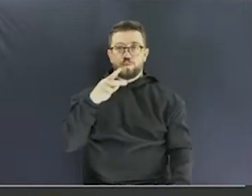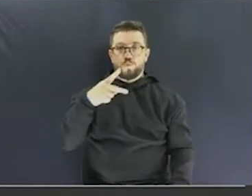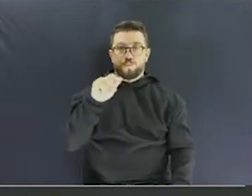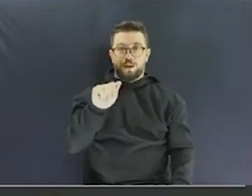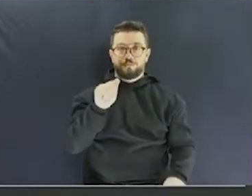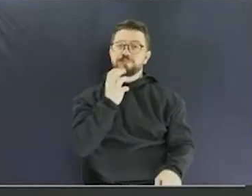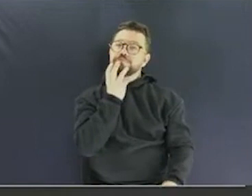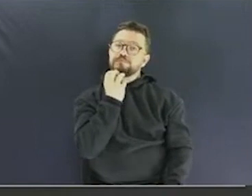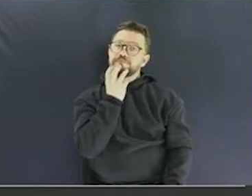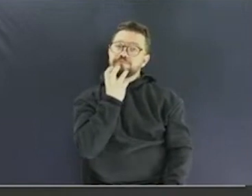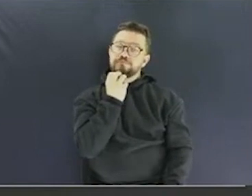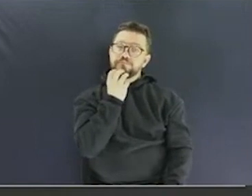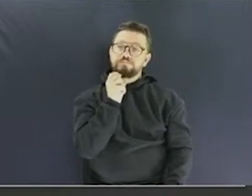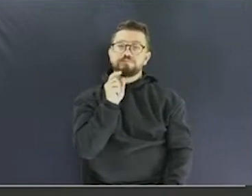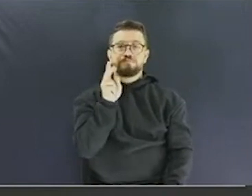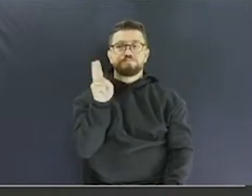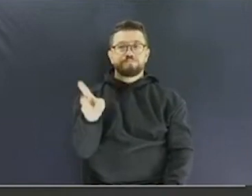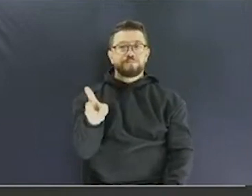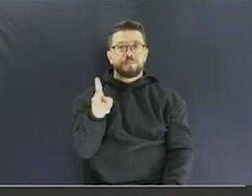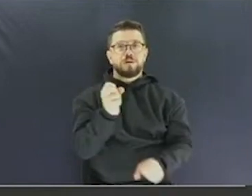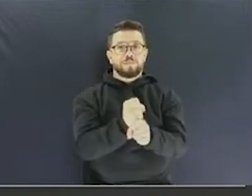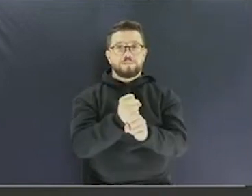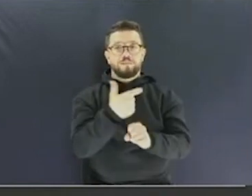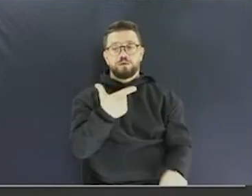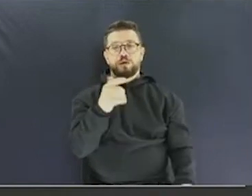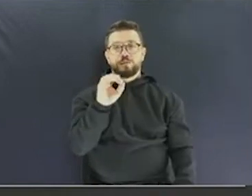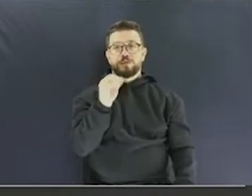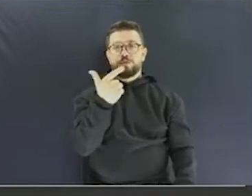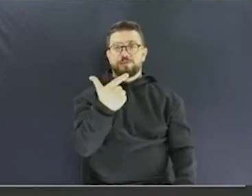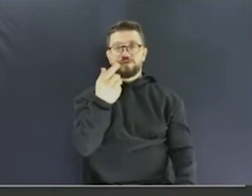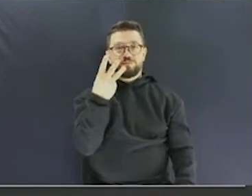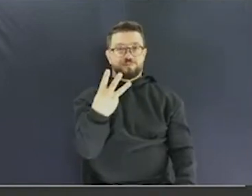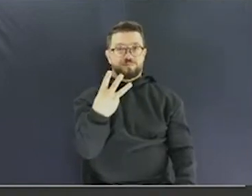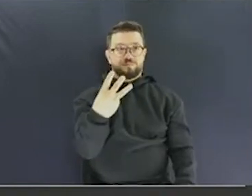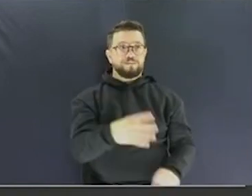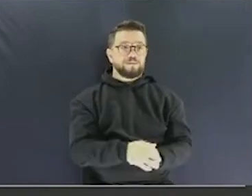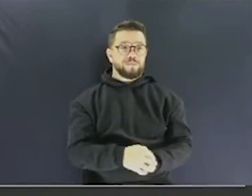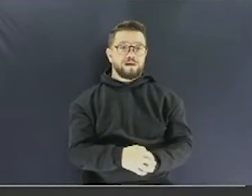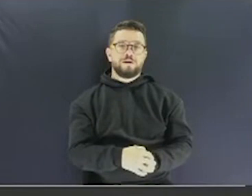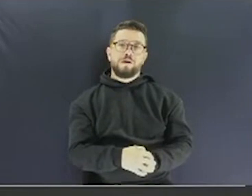reaberta para a população lá em 2023. No segundo pedaço do objetivo, podemos ir?